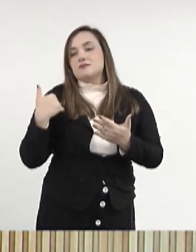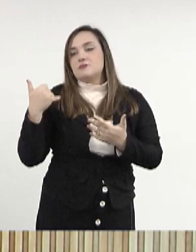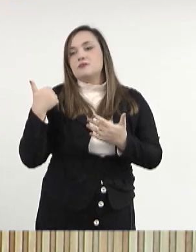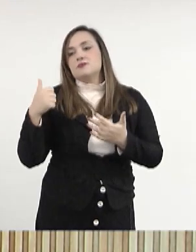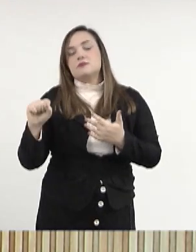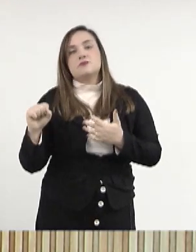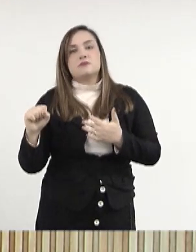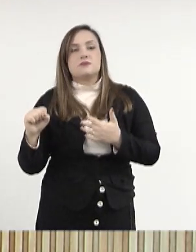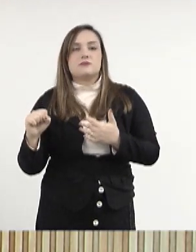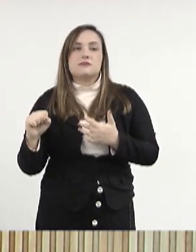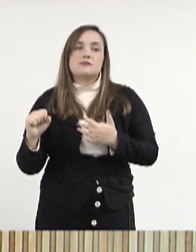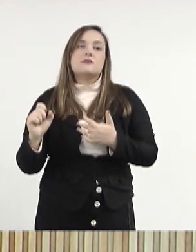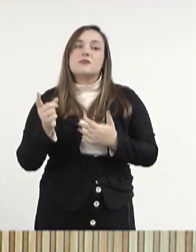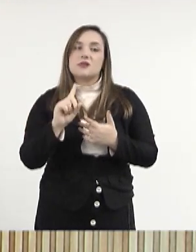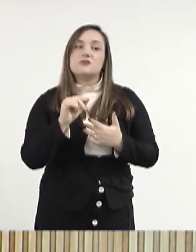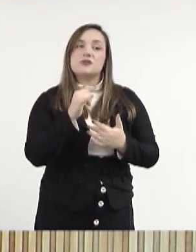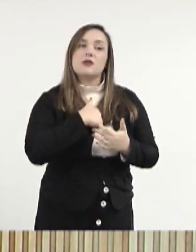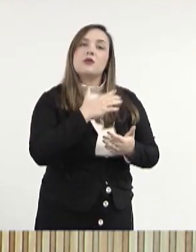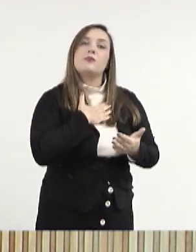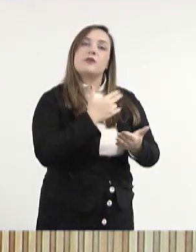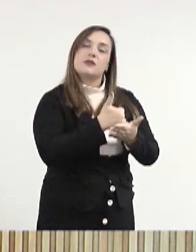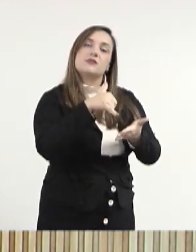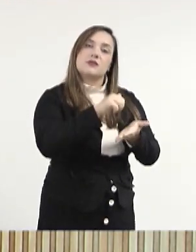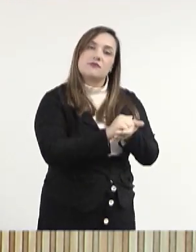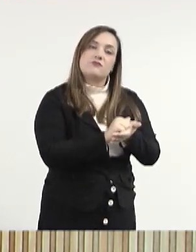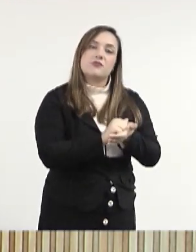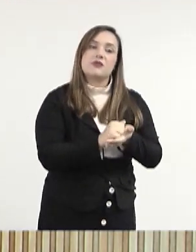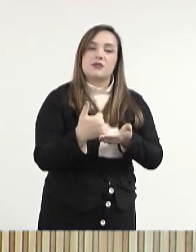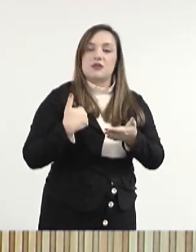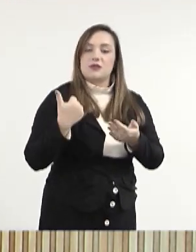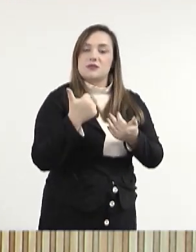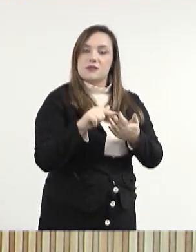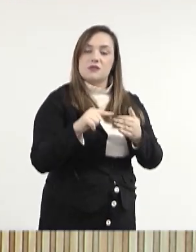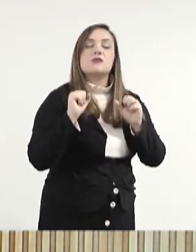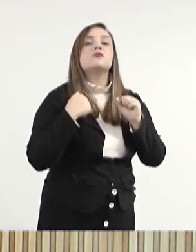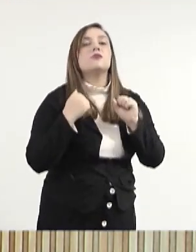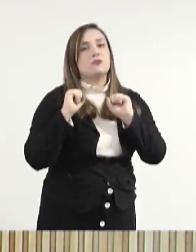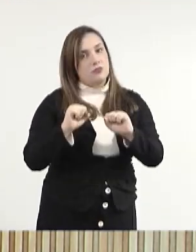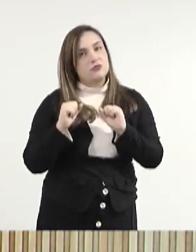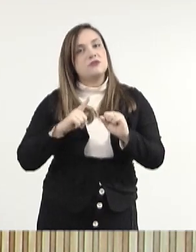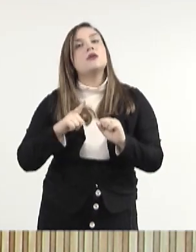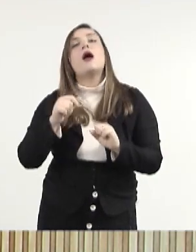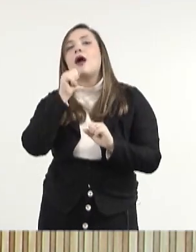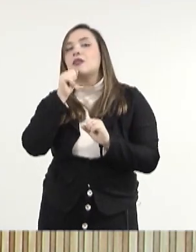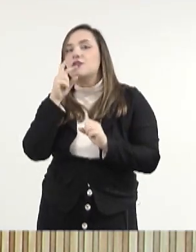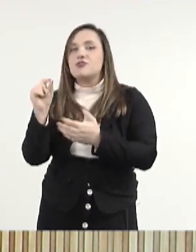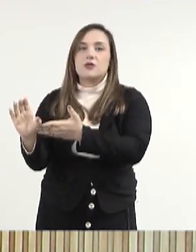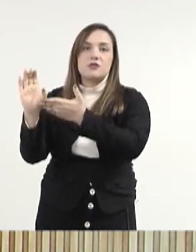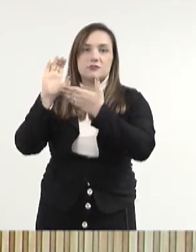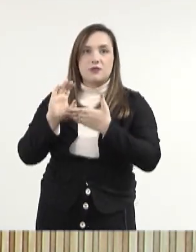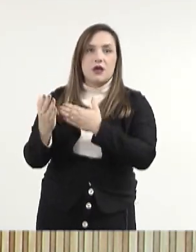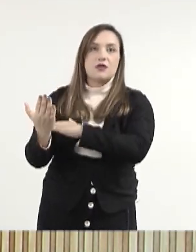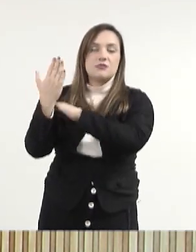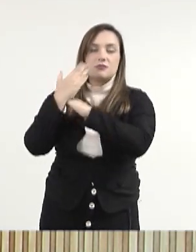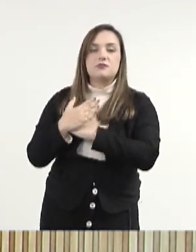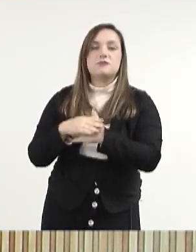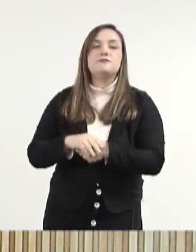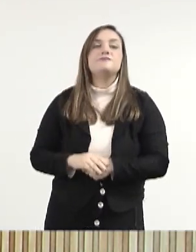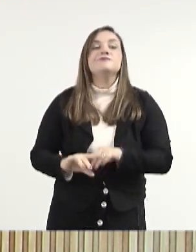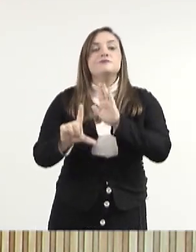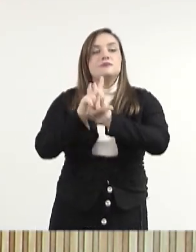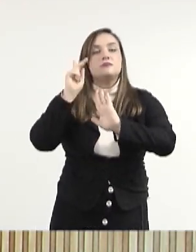ato da inscrição tem 17. Então, aí pode ser contemplado pela Bolsa. Mais uma mudança também no projeto de lei